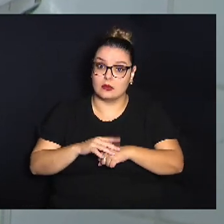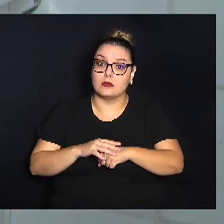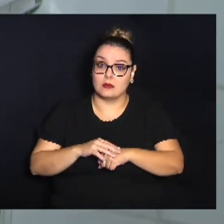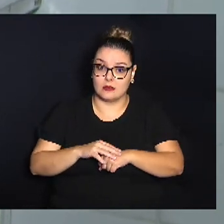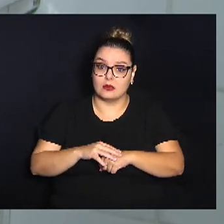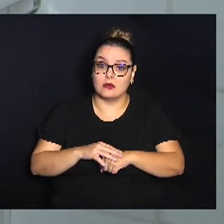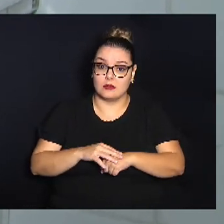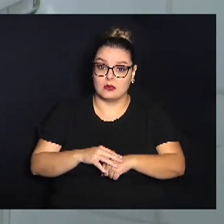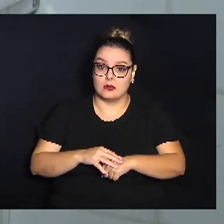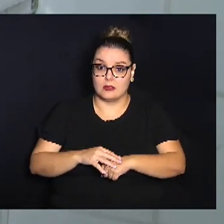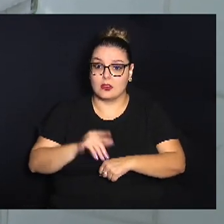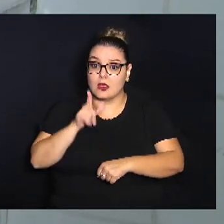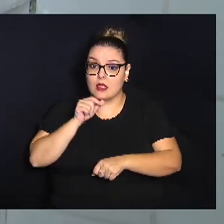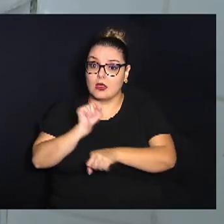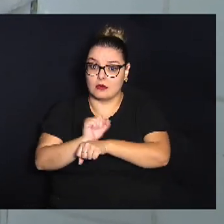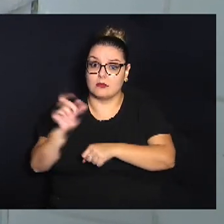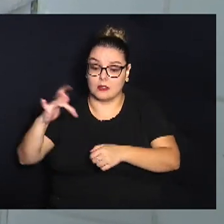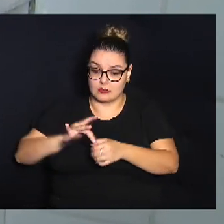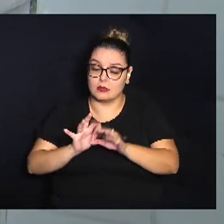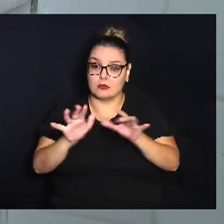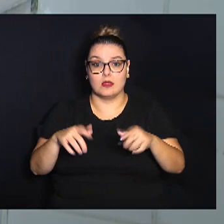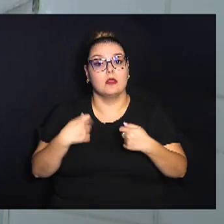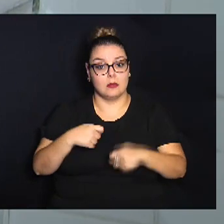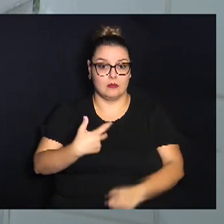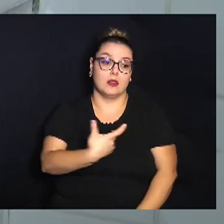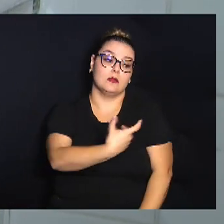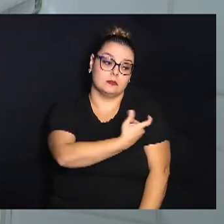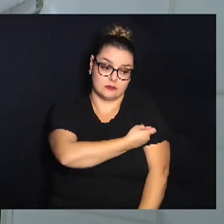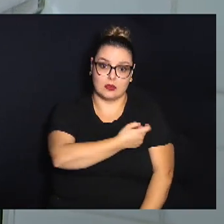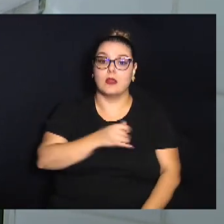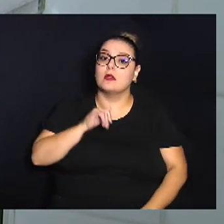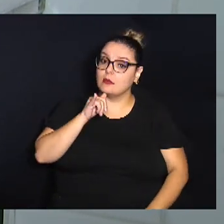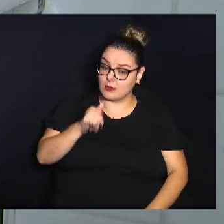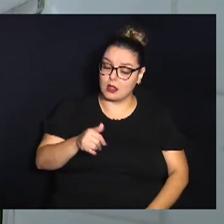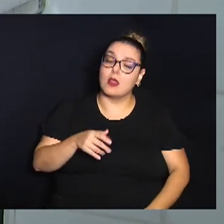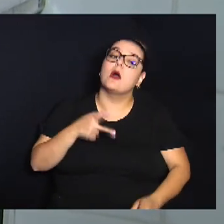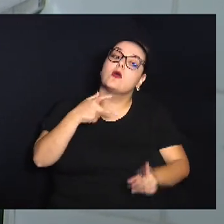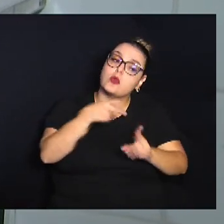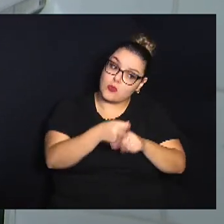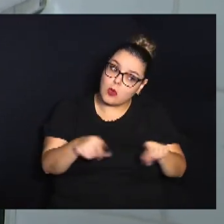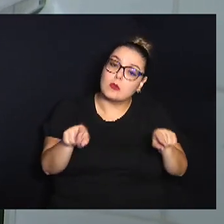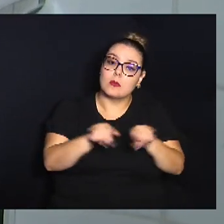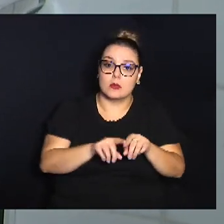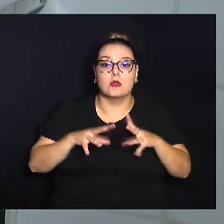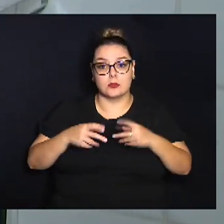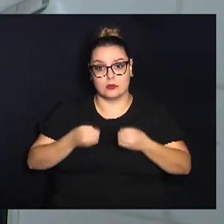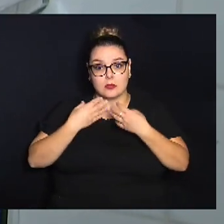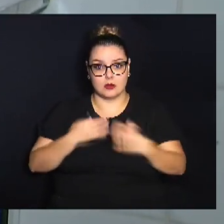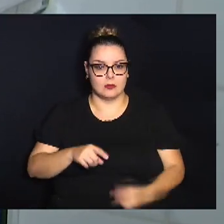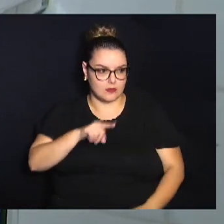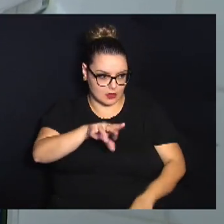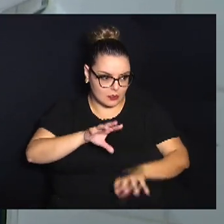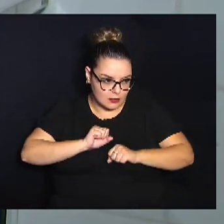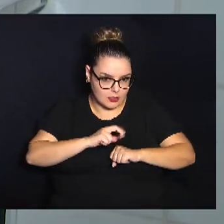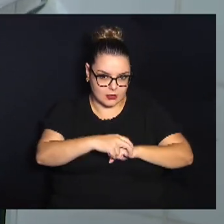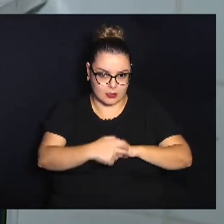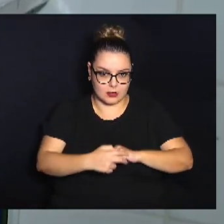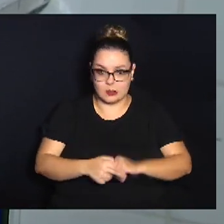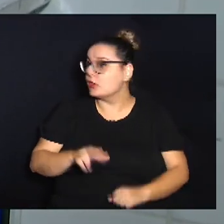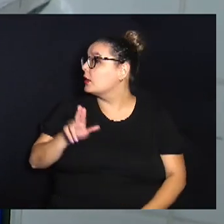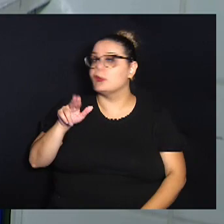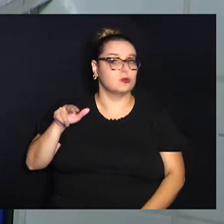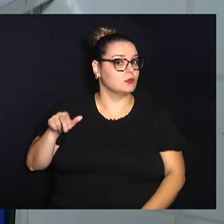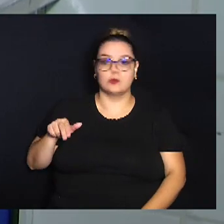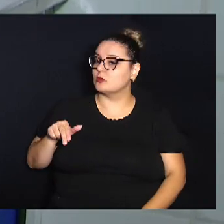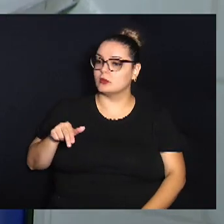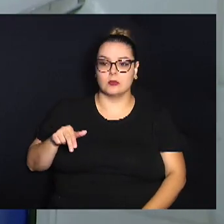água parada. Por isso que eu falo para eles tomar vacina para eles ficar tudo bem. Você já pegou dengue alguma vez? Nunca.